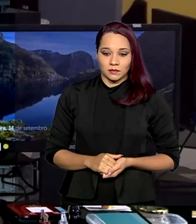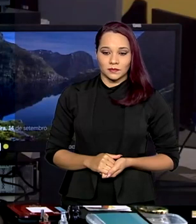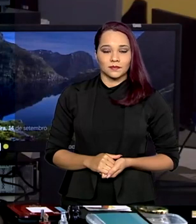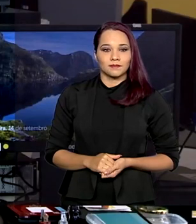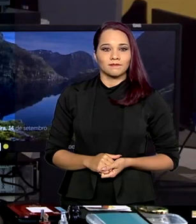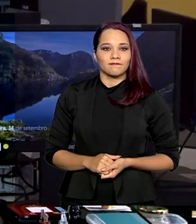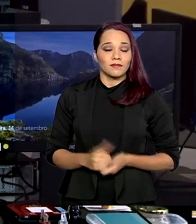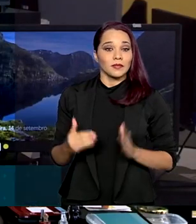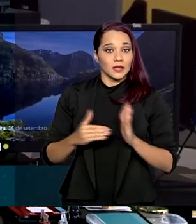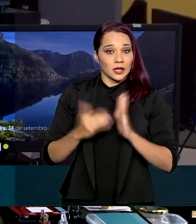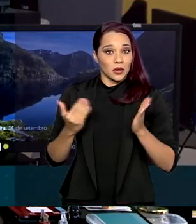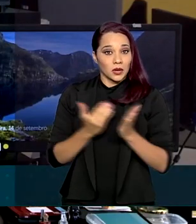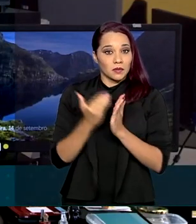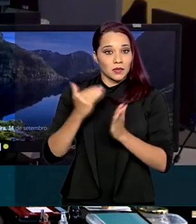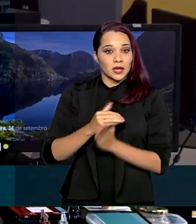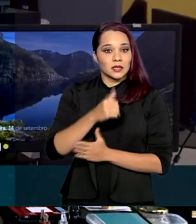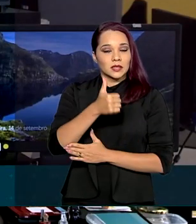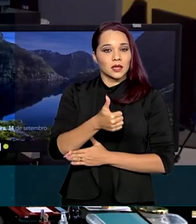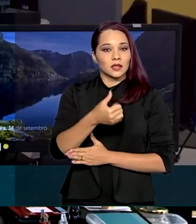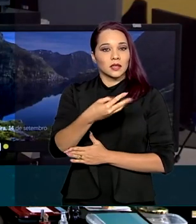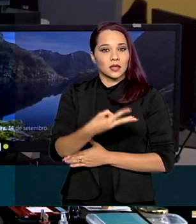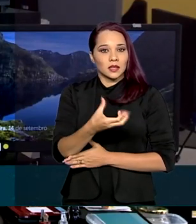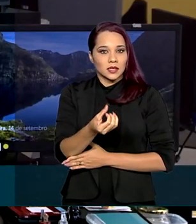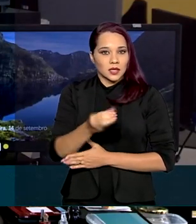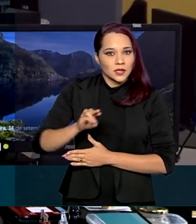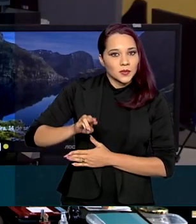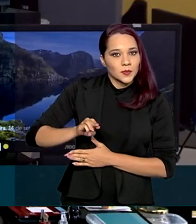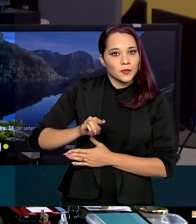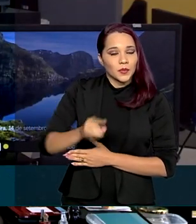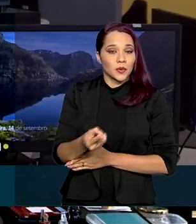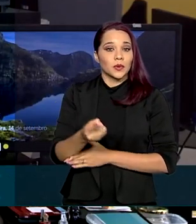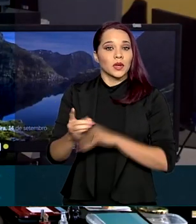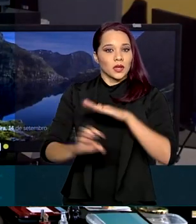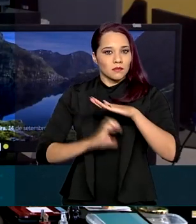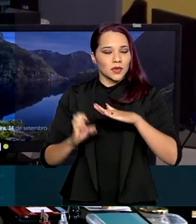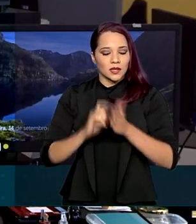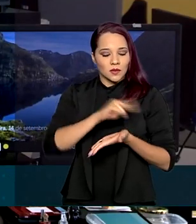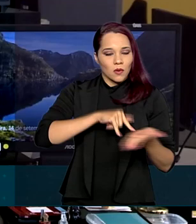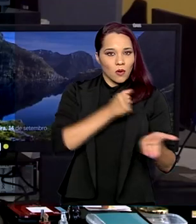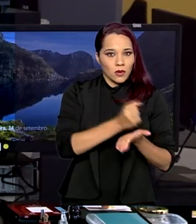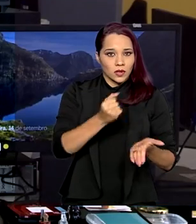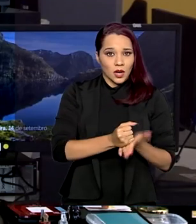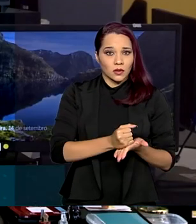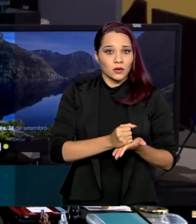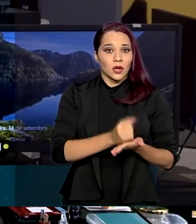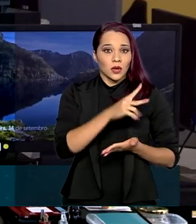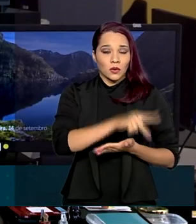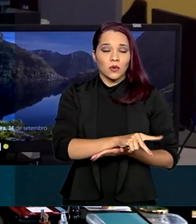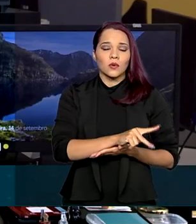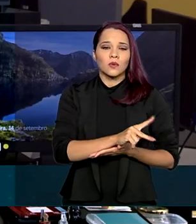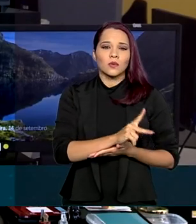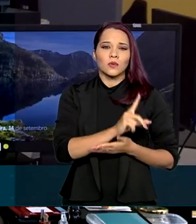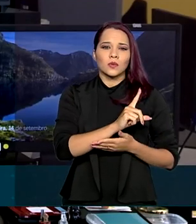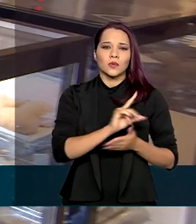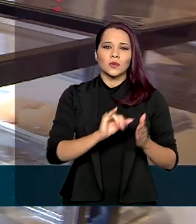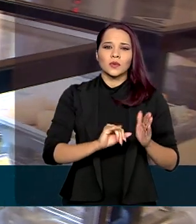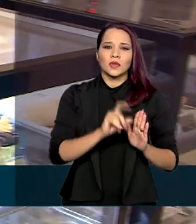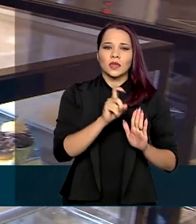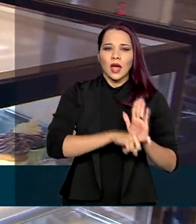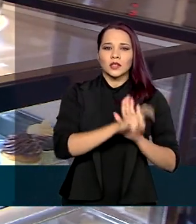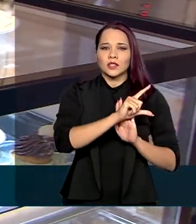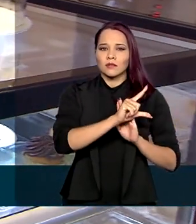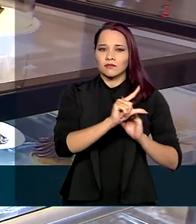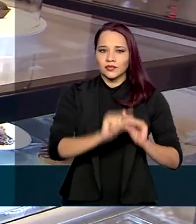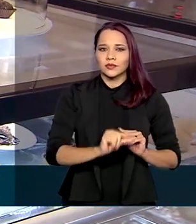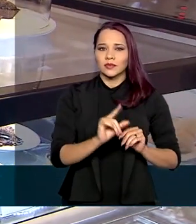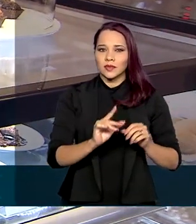Até agora, mais de 136 mil empresas fecharam contratos com taxas e condições especiais. O